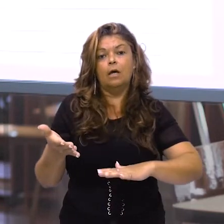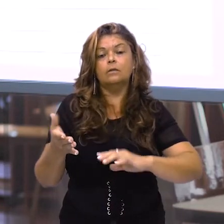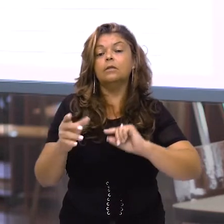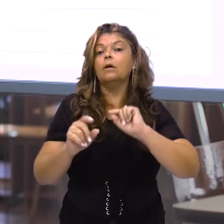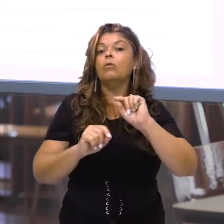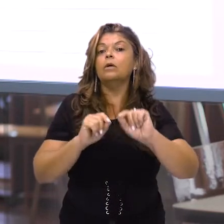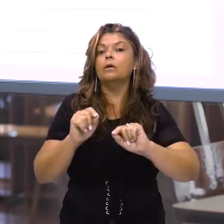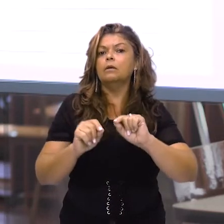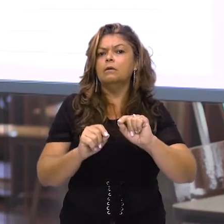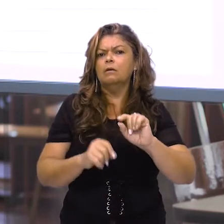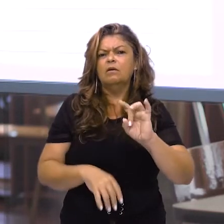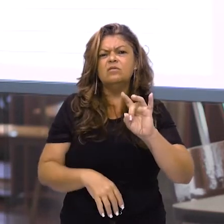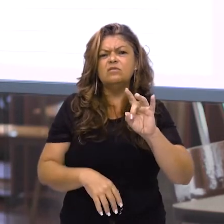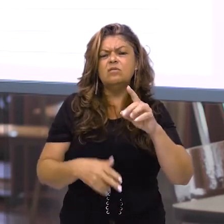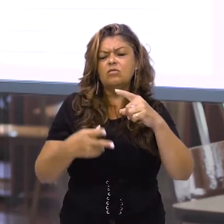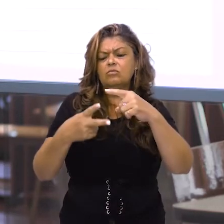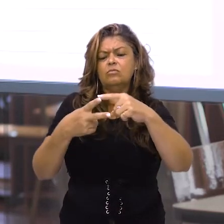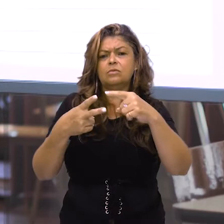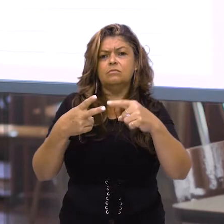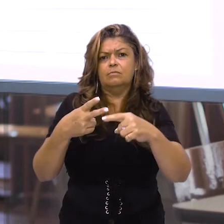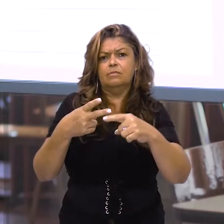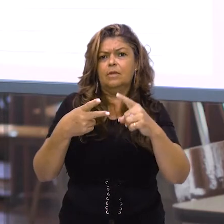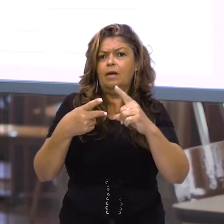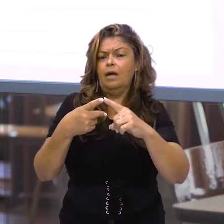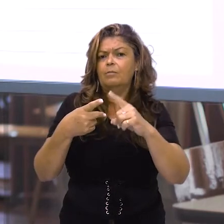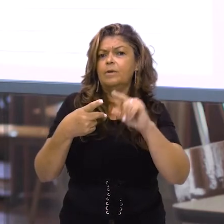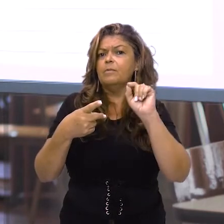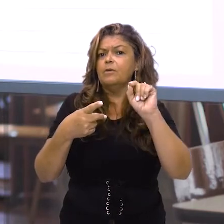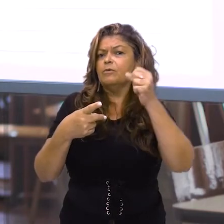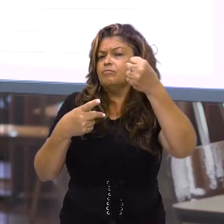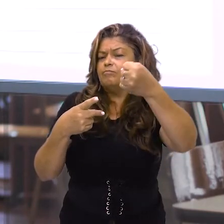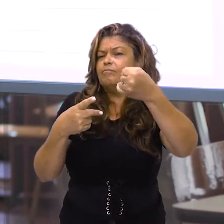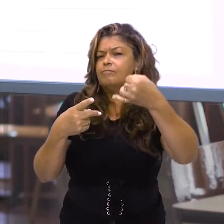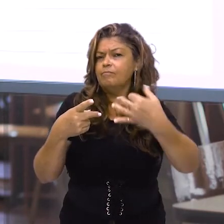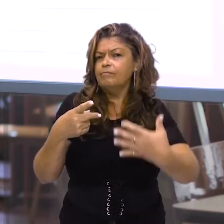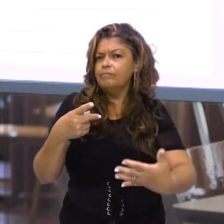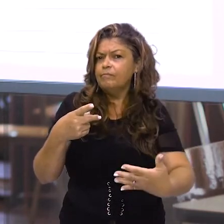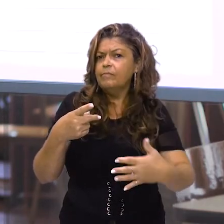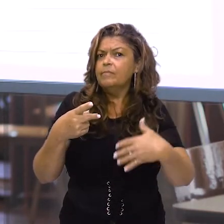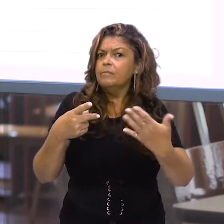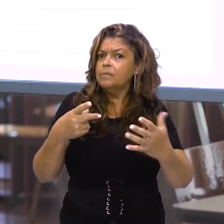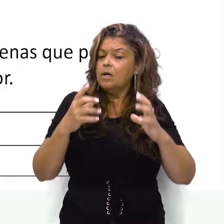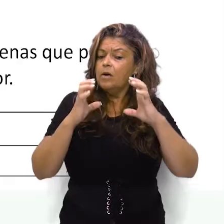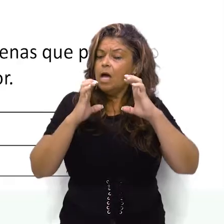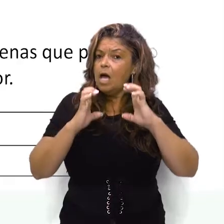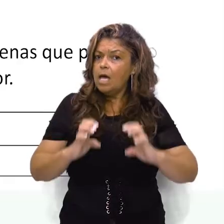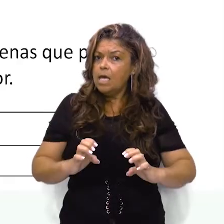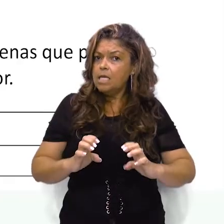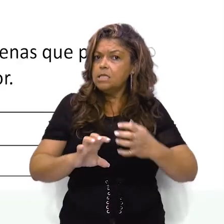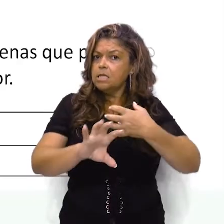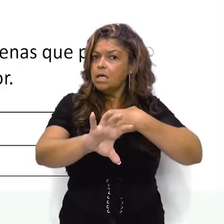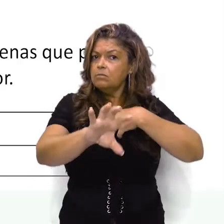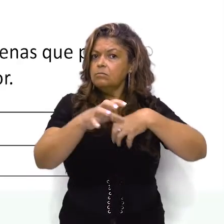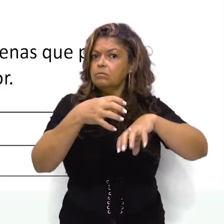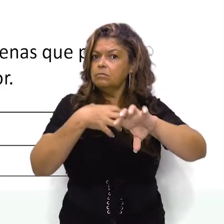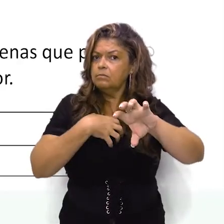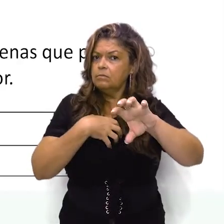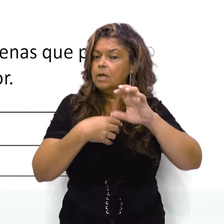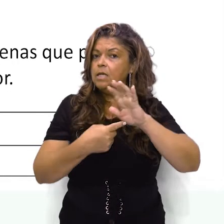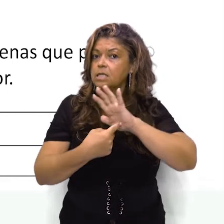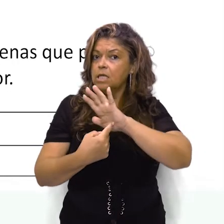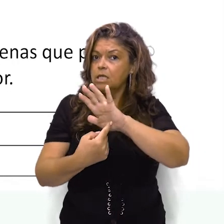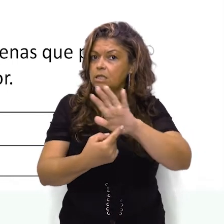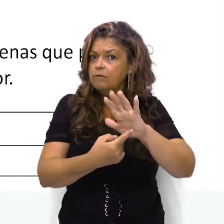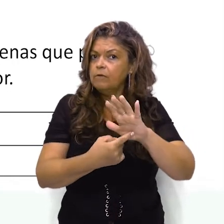que são só duas. Então, a primeira diz o seguinte: por meio da ética da